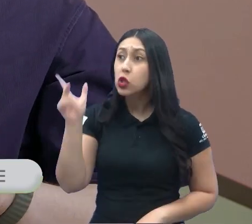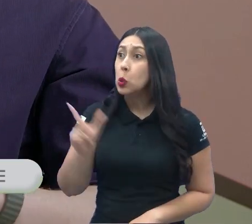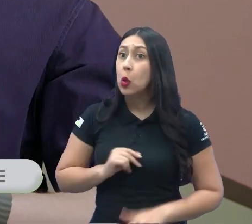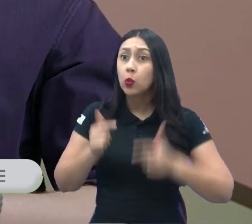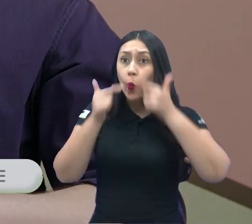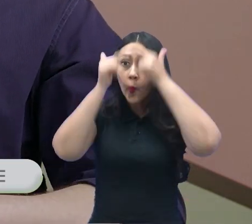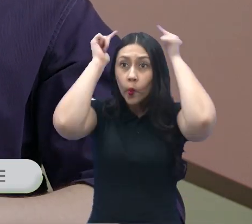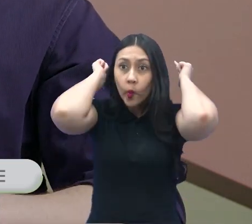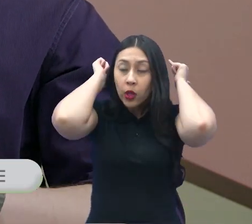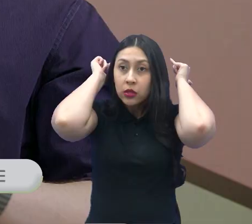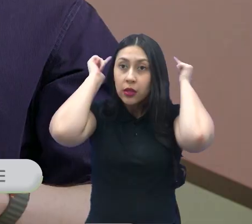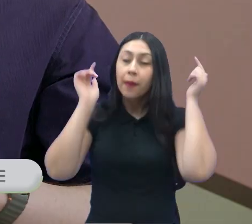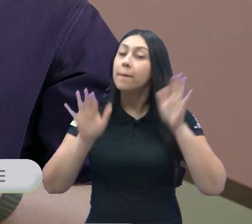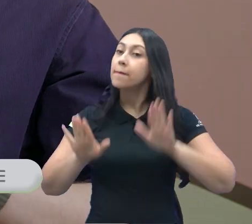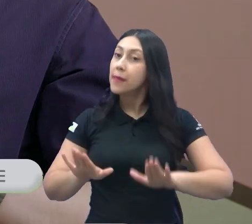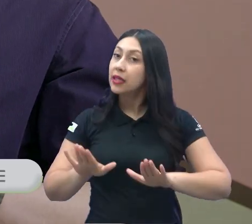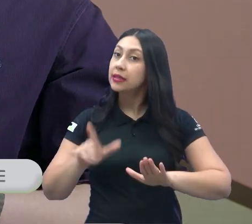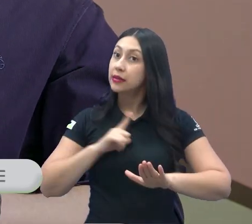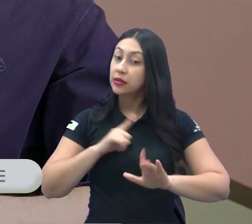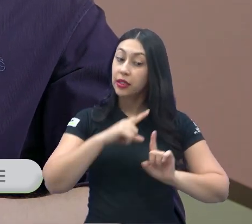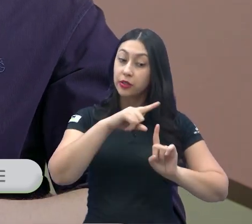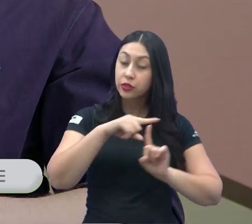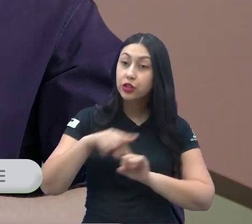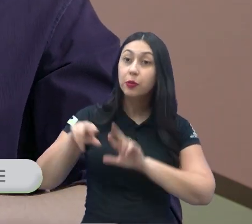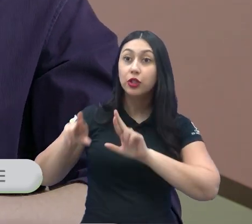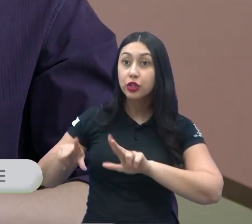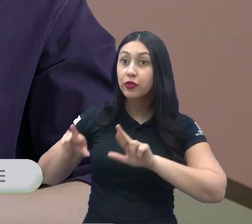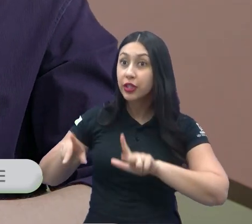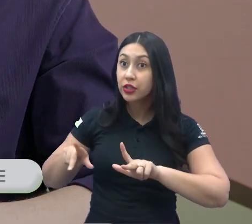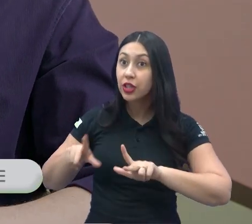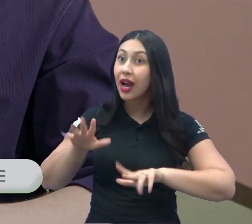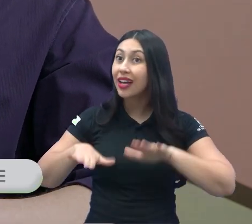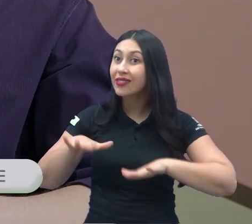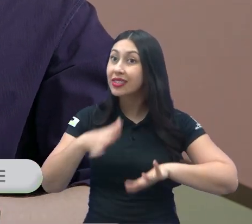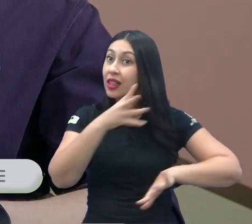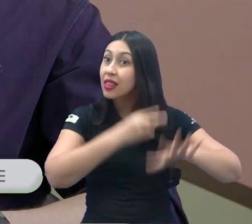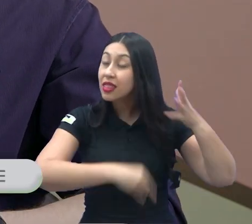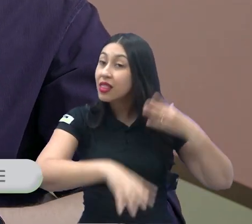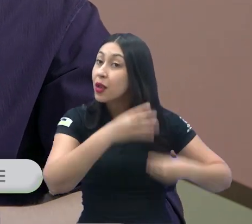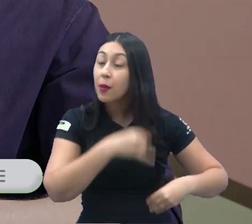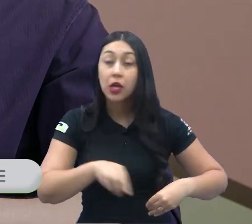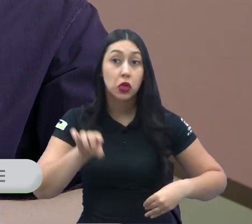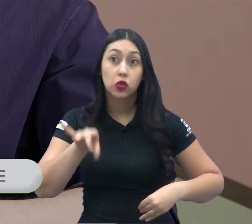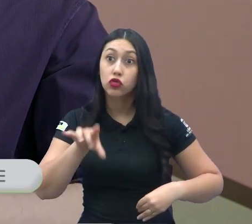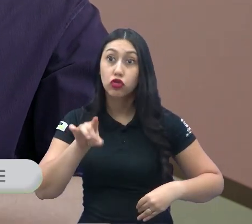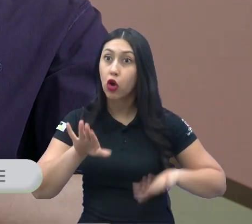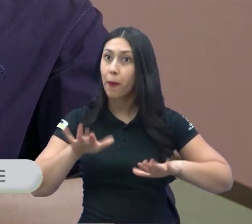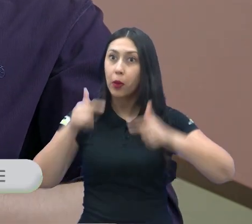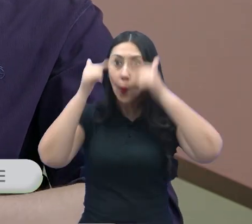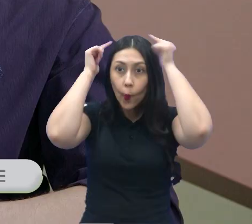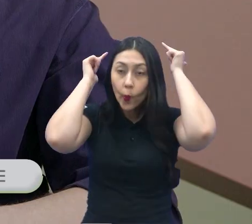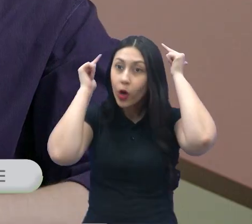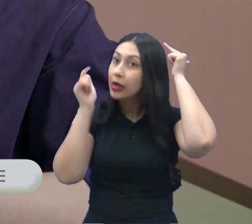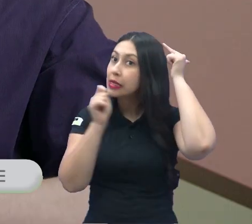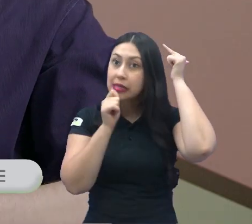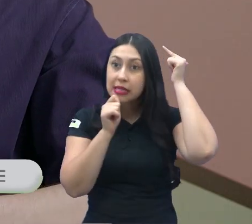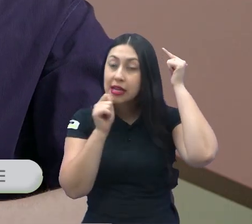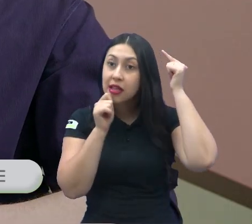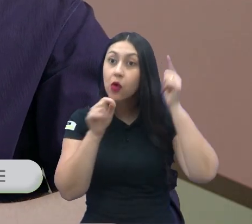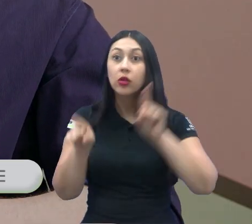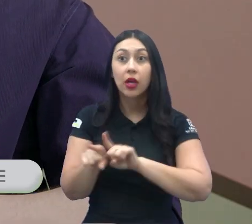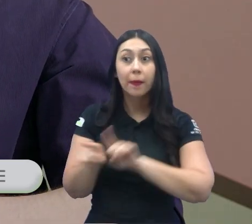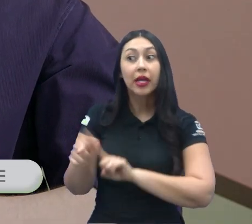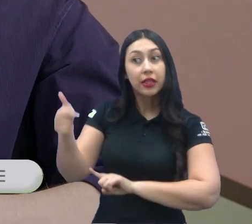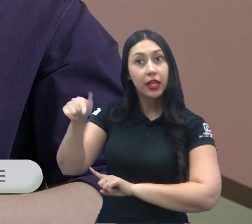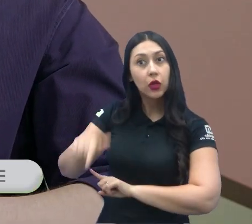comum. Só que a gente tem vários tipos, desde uma queda de cabelo, que é uma alopécia telogênica, que a gente costuma dizer, a alopécia androgenética, que aí sim é a